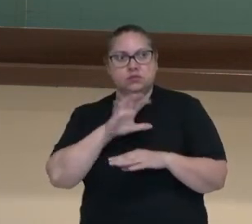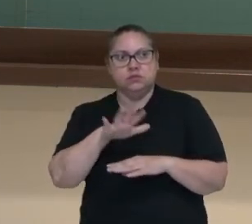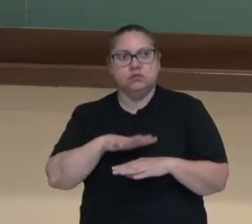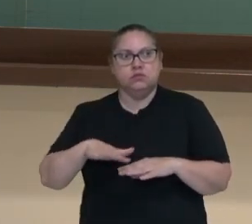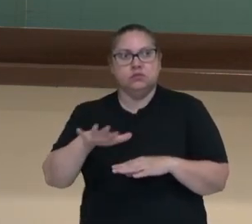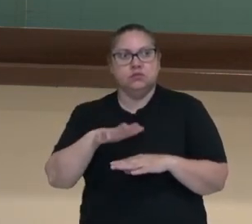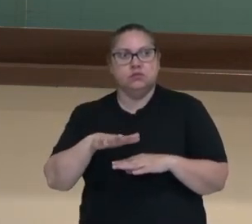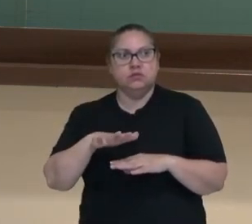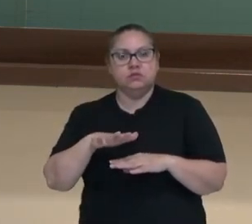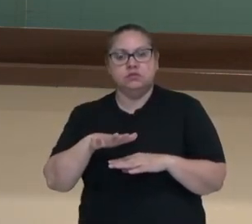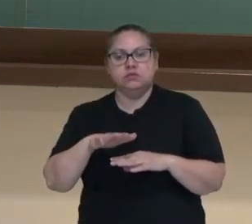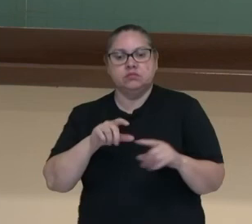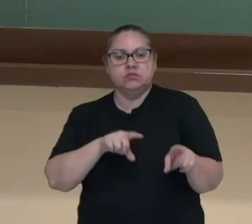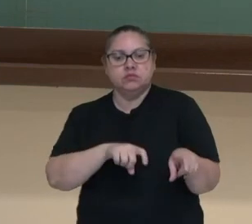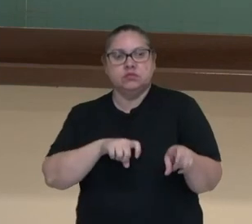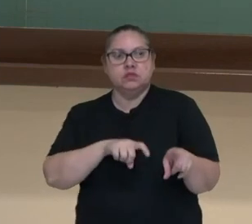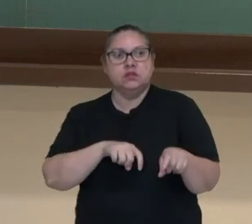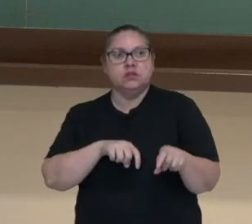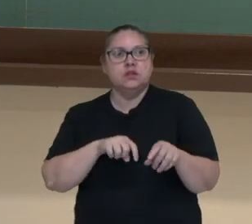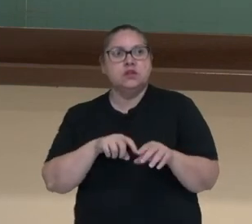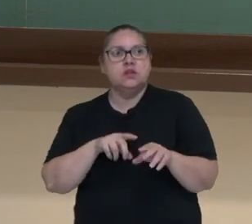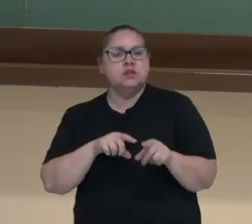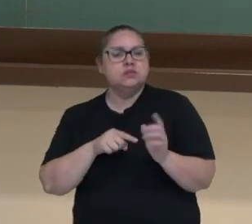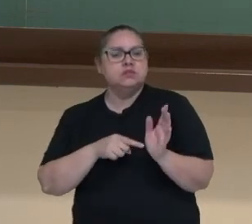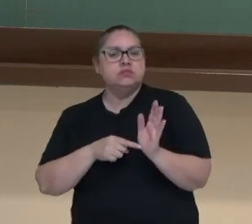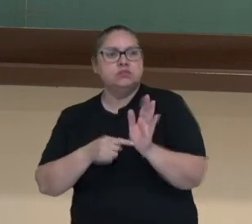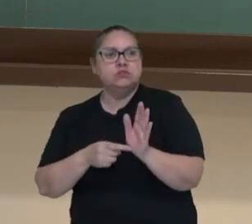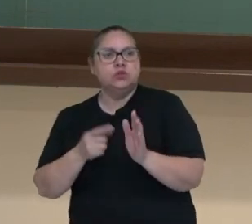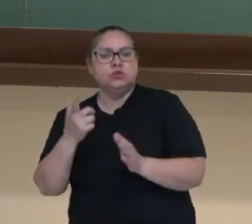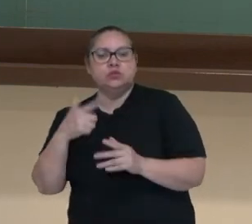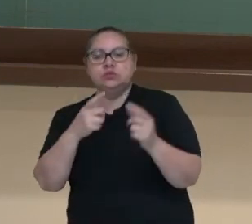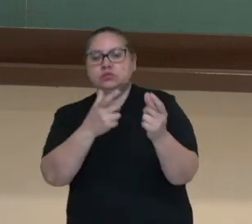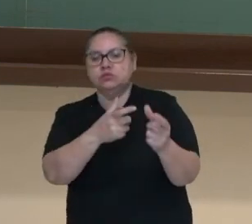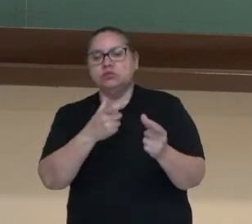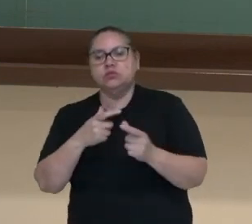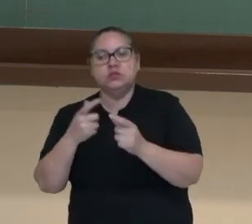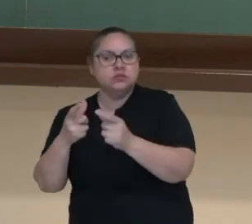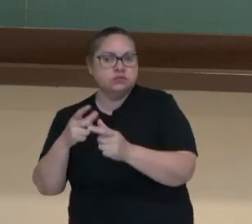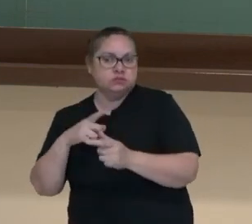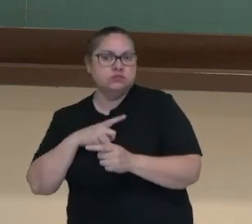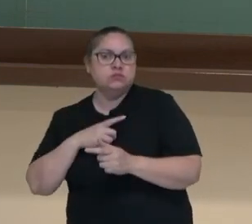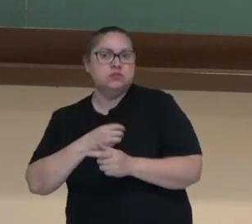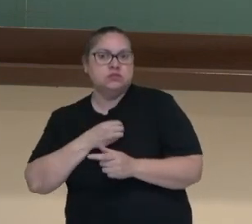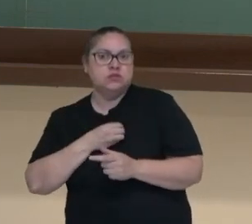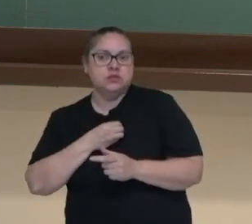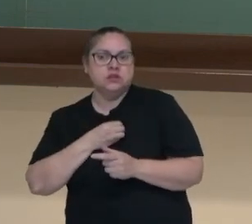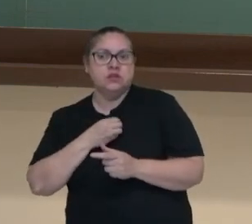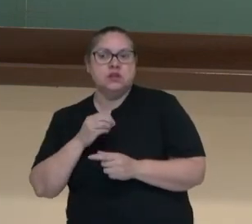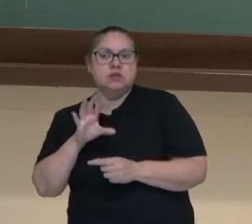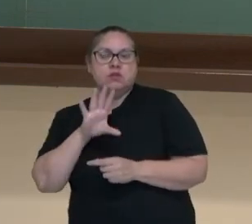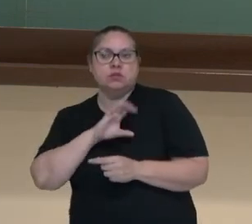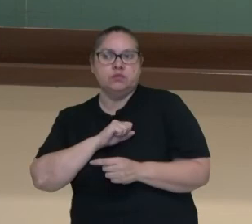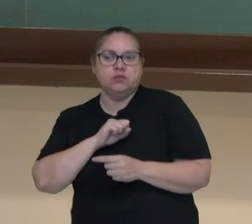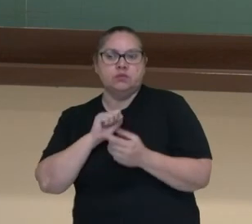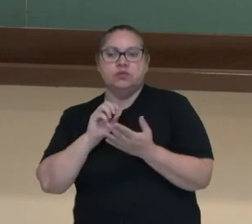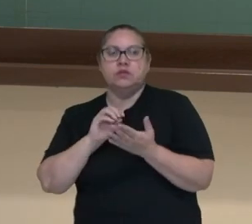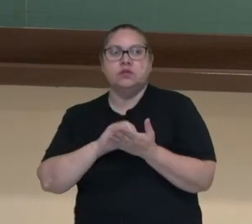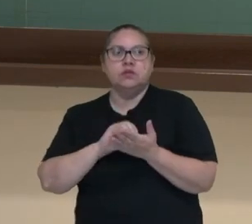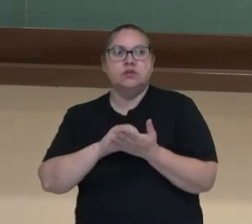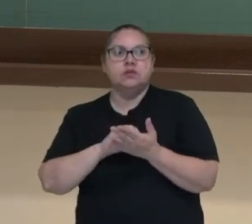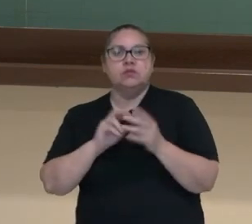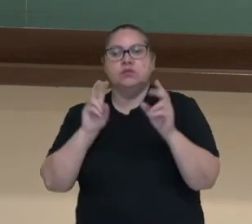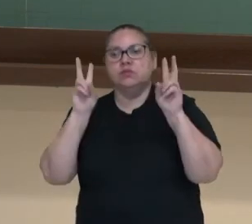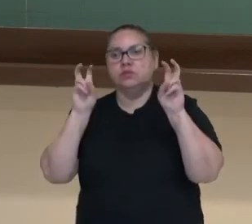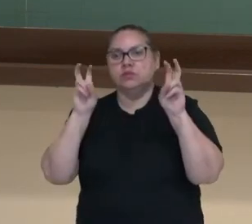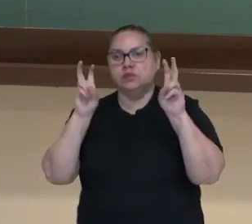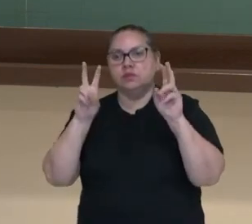o quê? Campestre. E há referência a outros lugares onde estaria o amado, o ausente. O termo